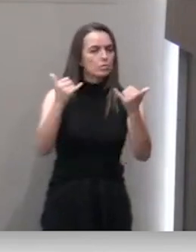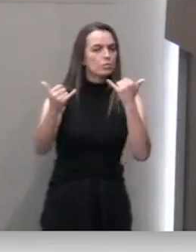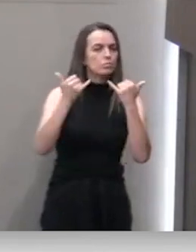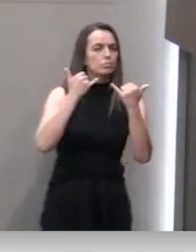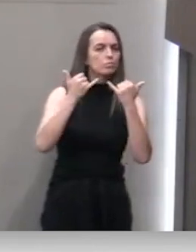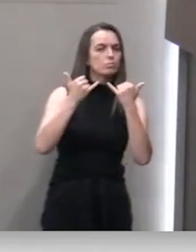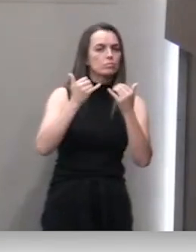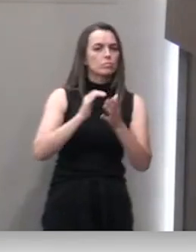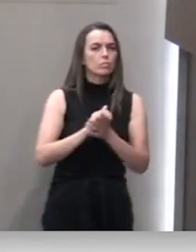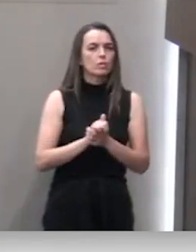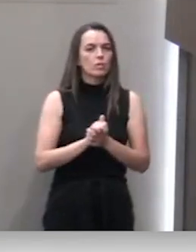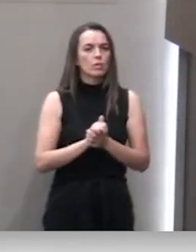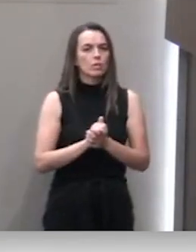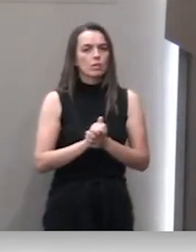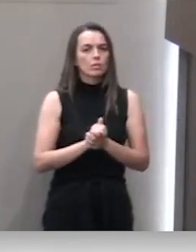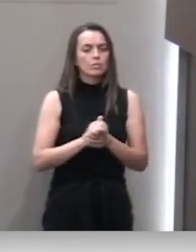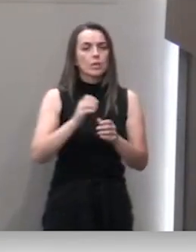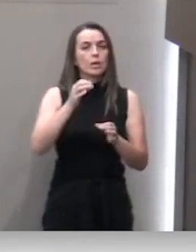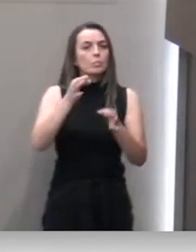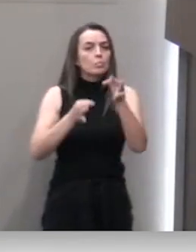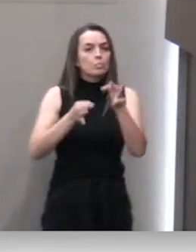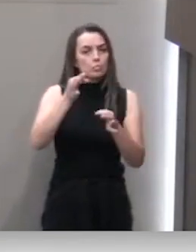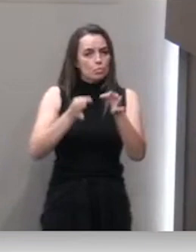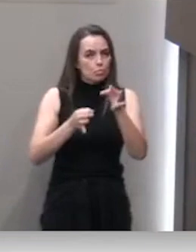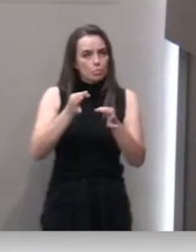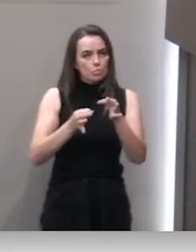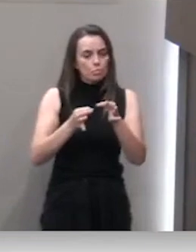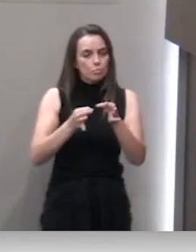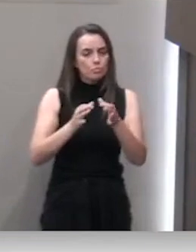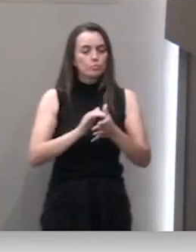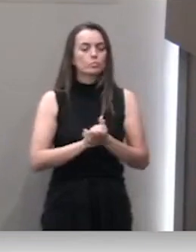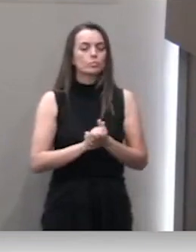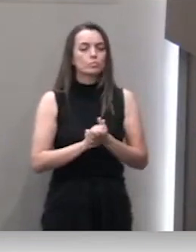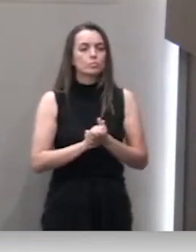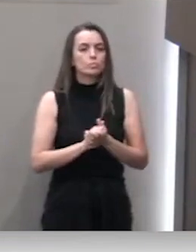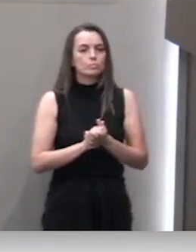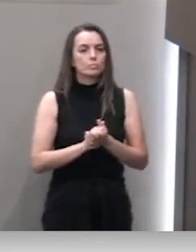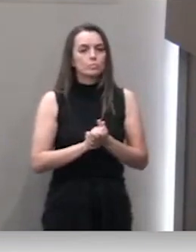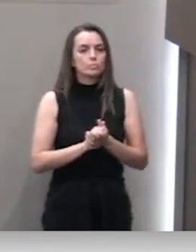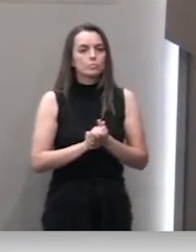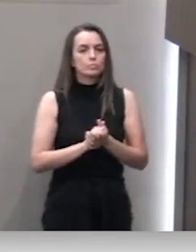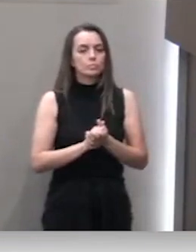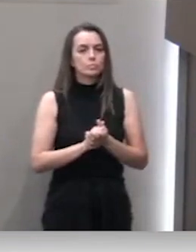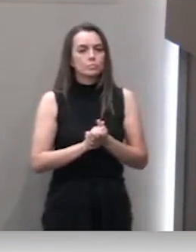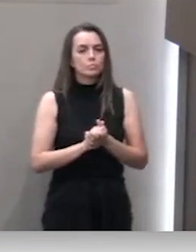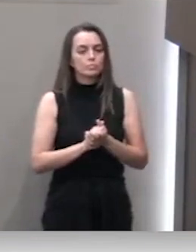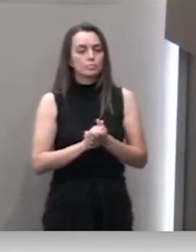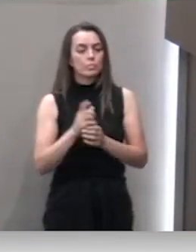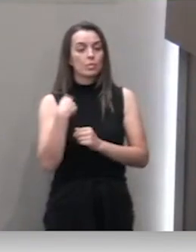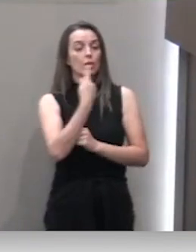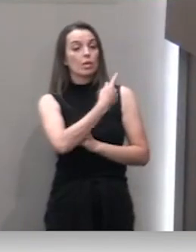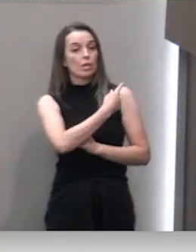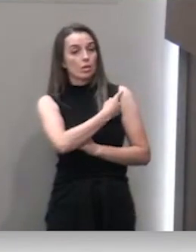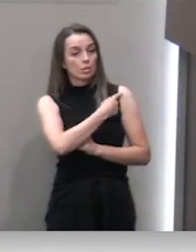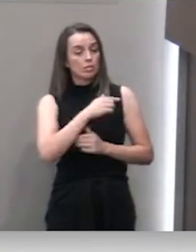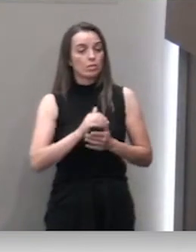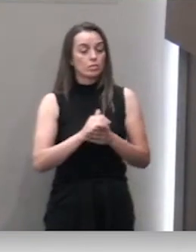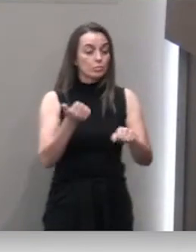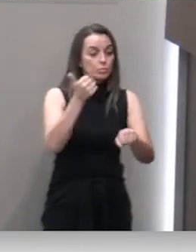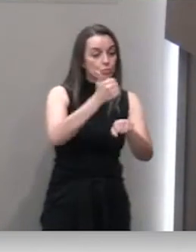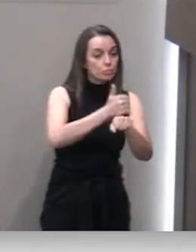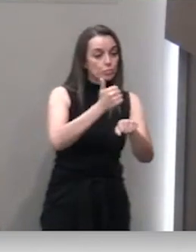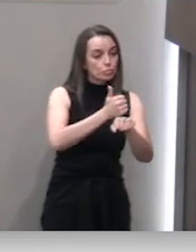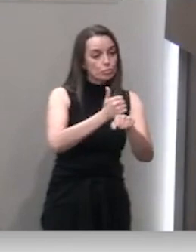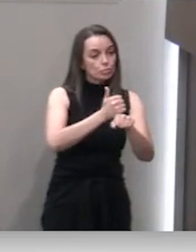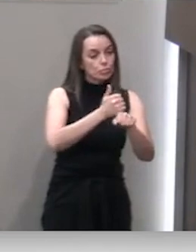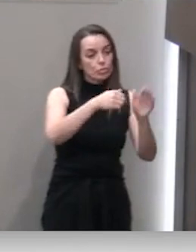a Procuradoria da Câmara deu um parecer pela inconstitucionalidade nesses temas, e nós fizemos um substitutivo,